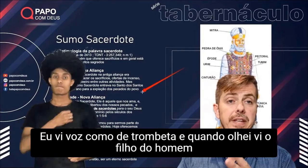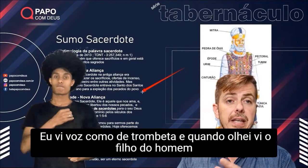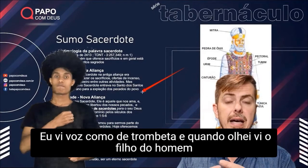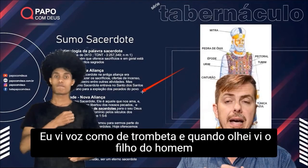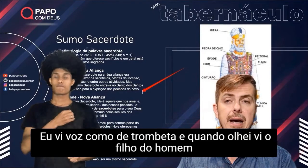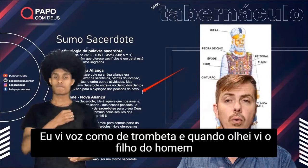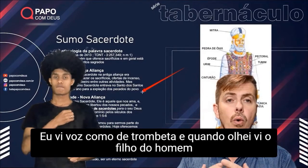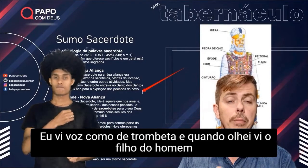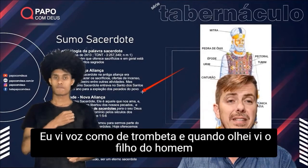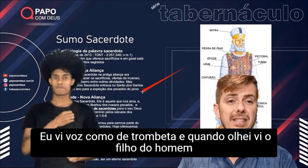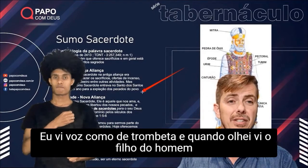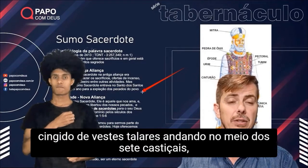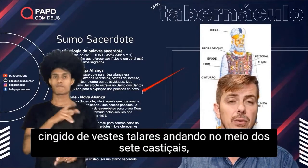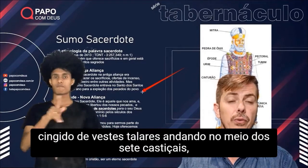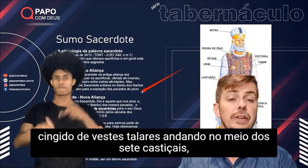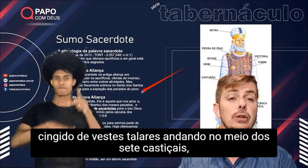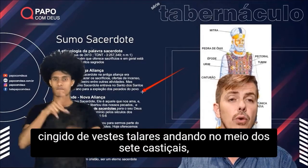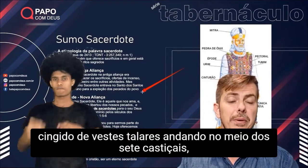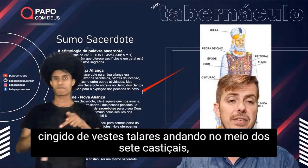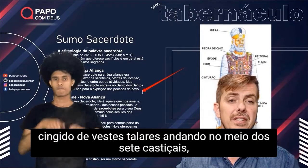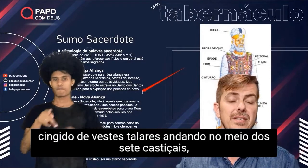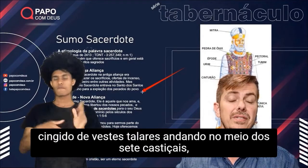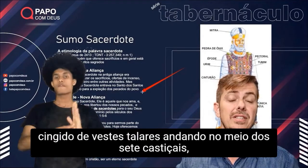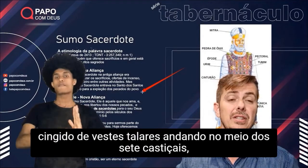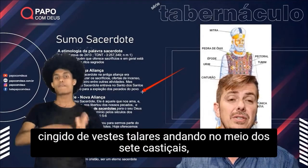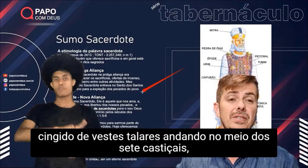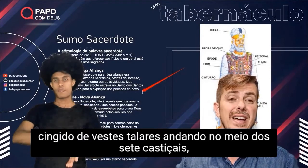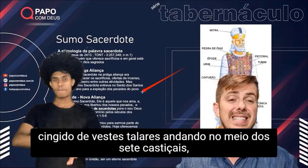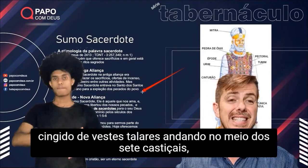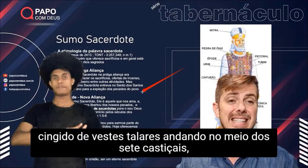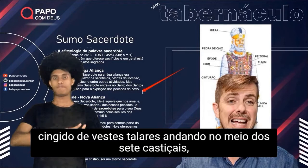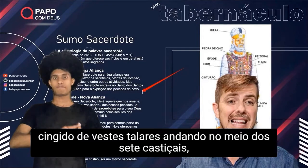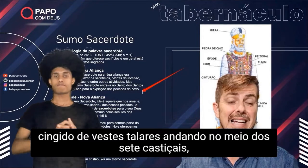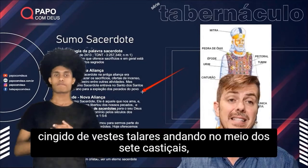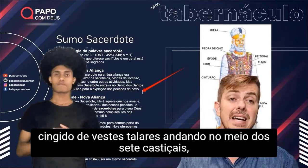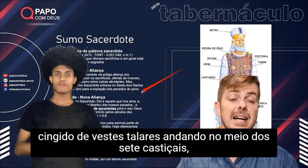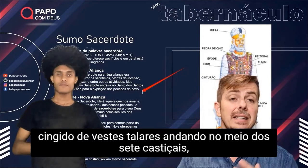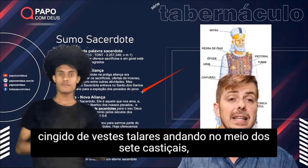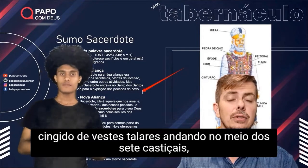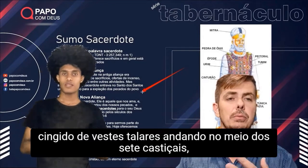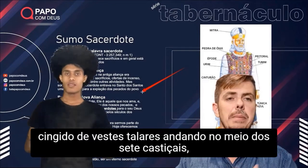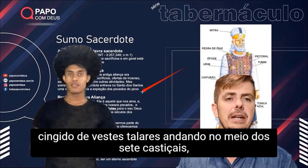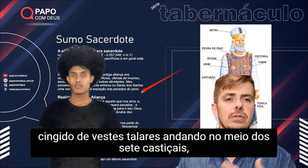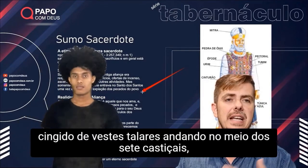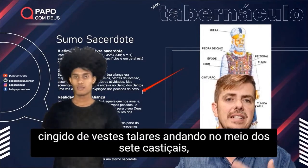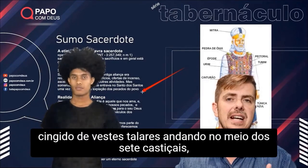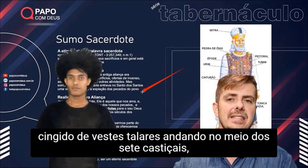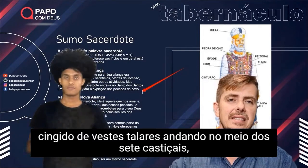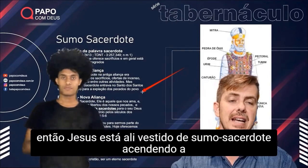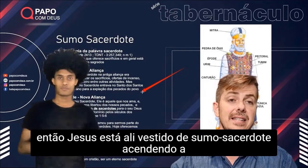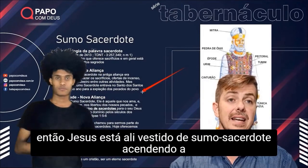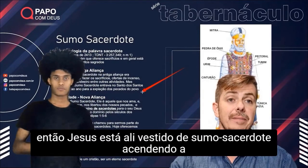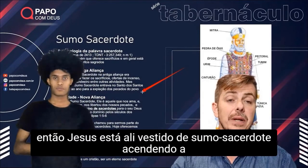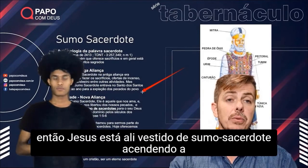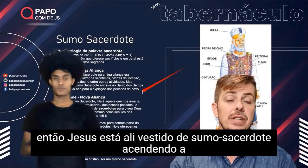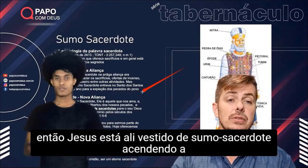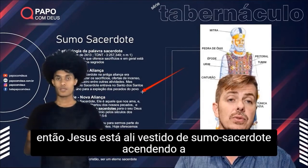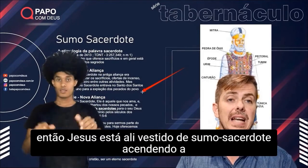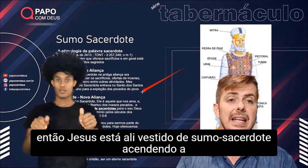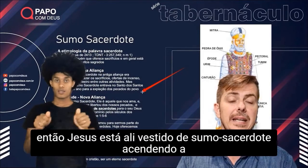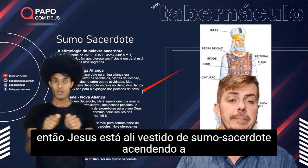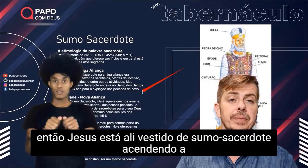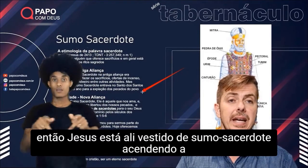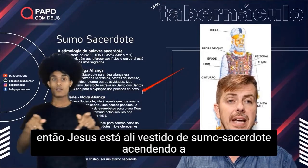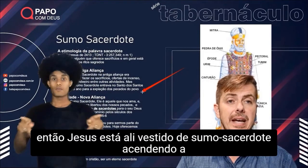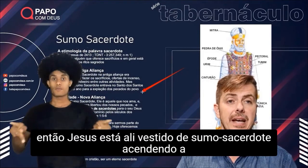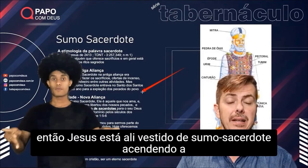olhei, vi um homem cingido, o filho do homem cingido de vestes talares, andando no meio dos 7 castiçais. Então Jesus